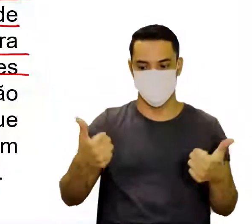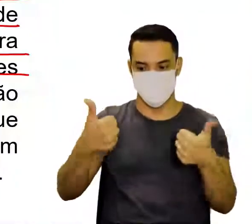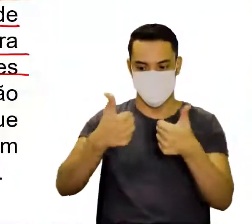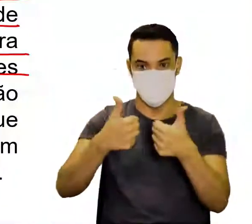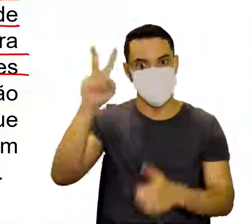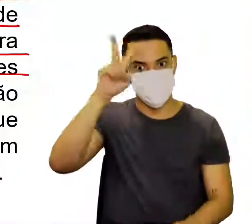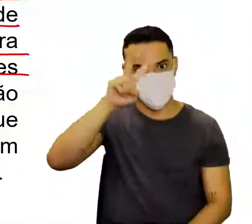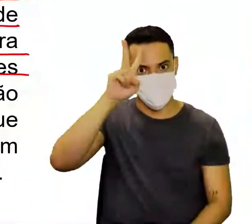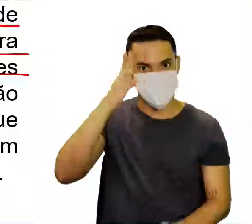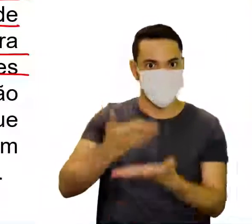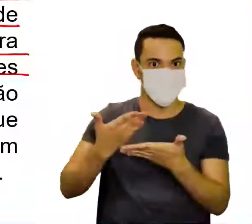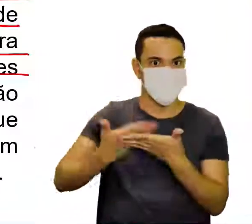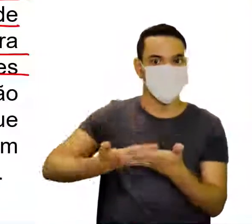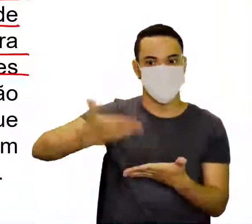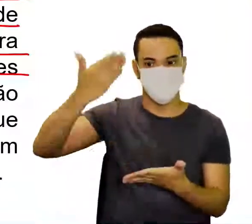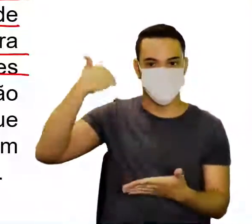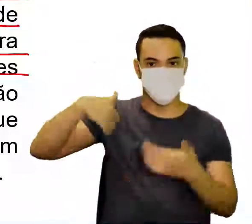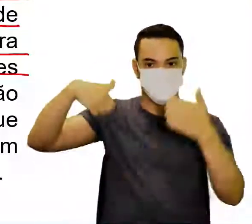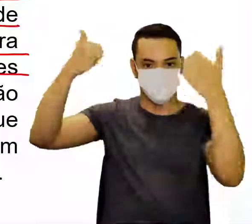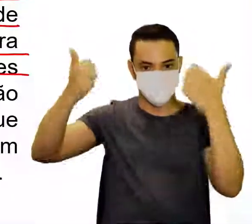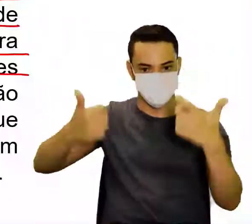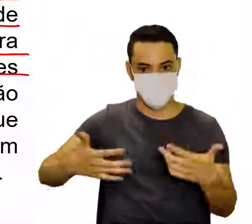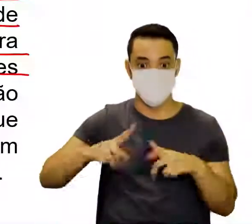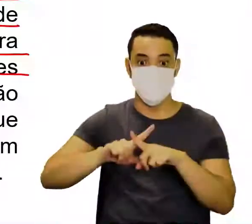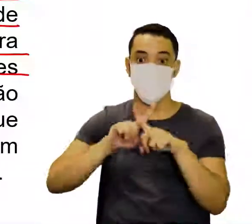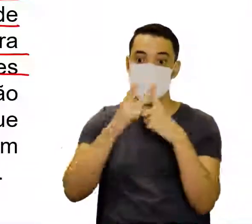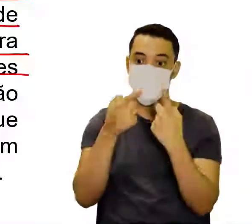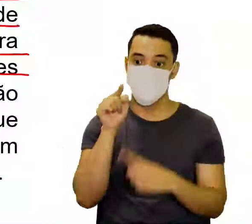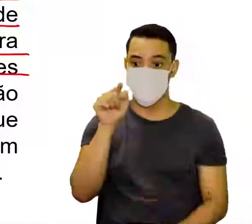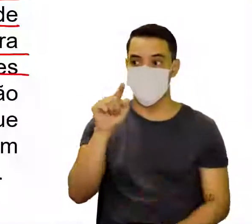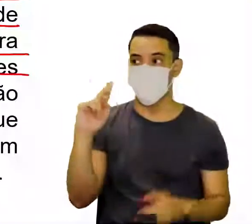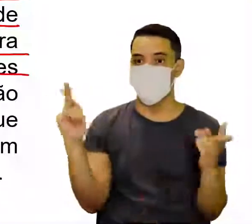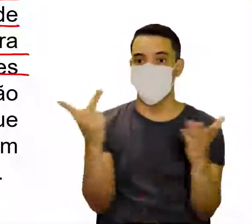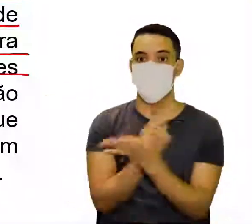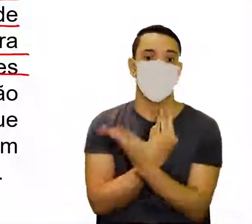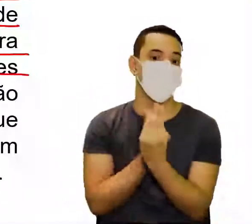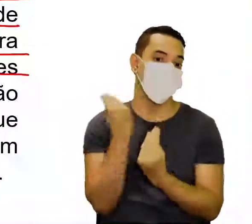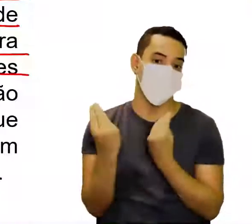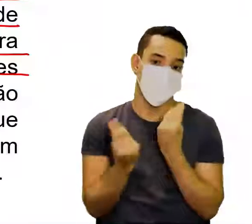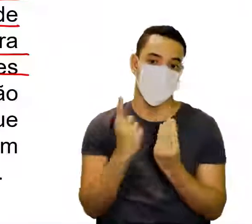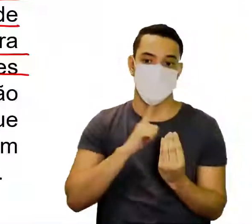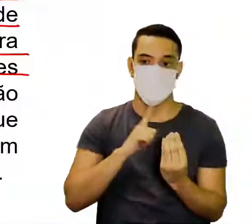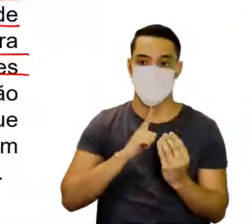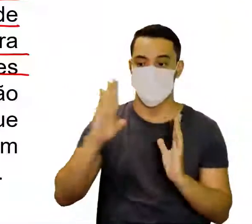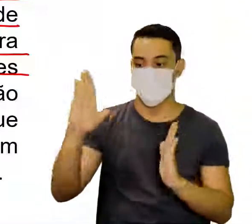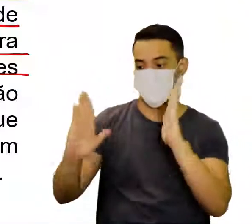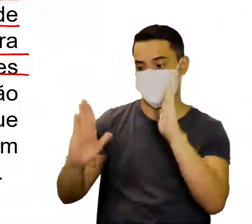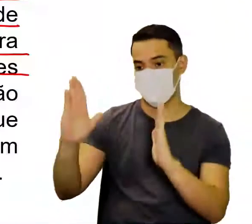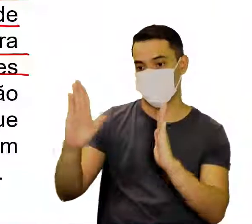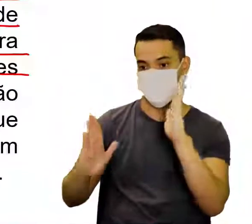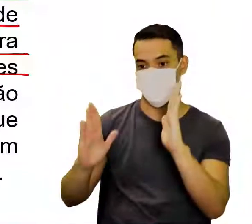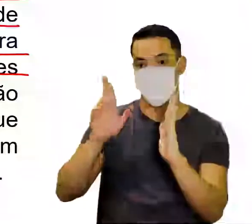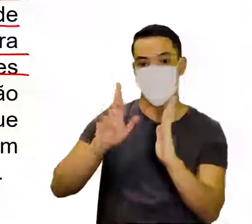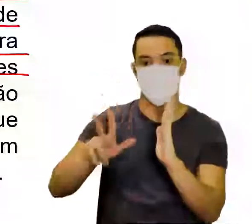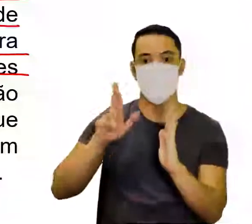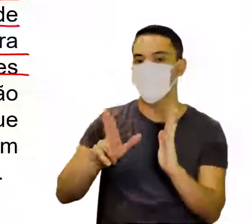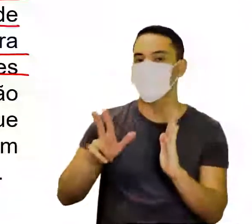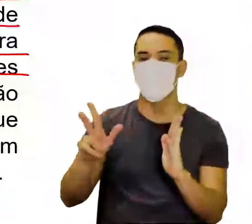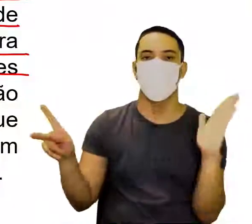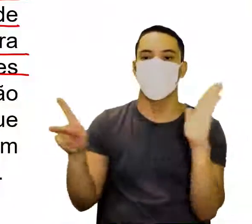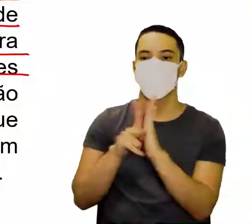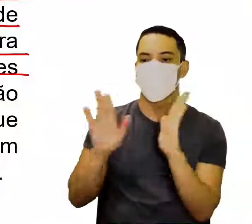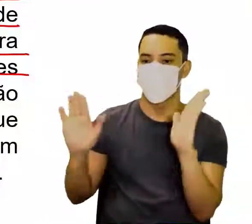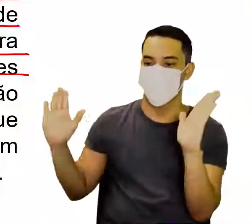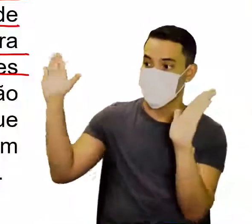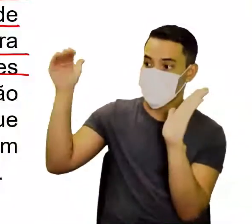isso? Ok. Mas essa eletrização é por um pequeno intervalo de tempo. Não é suficiente